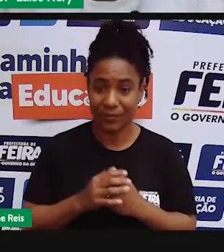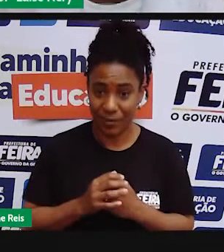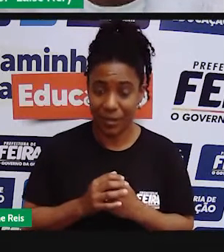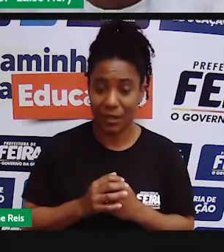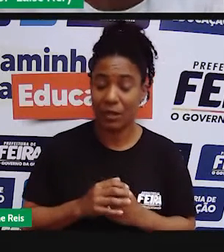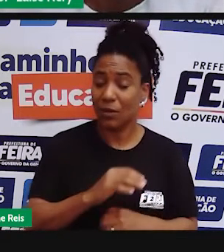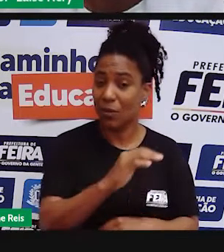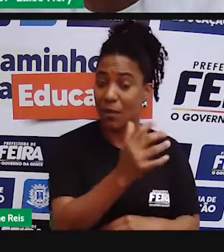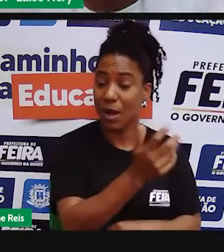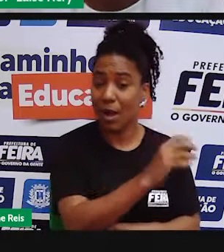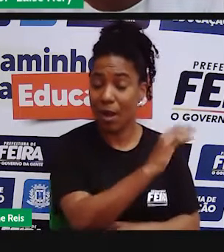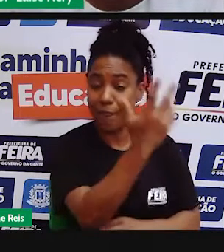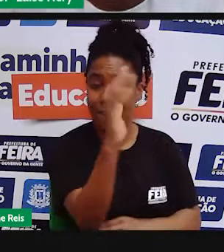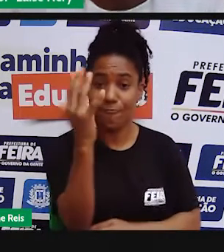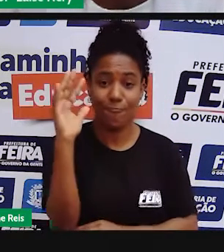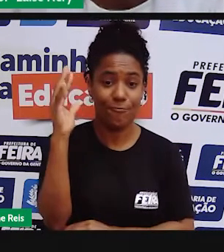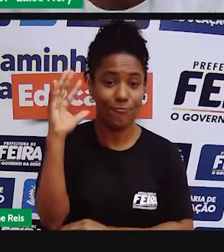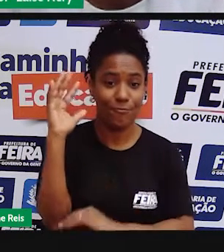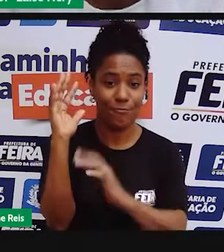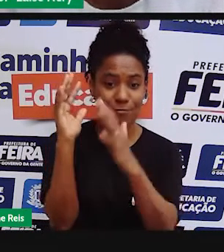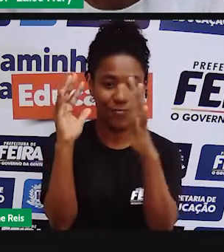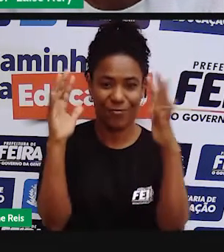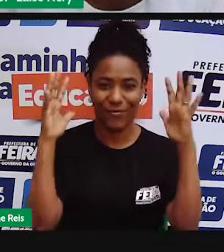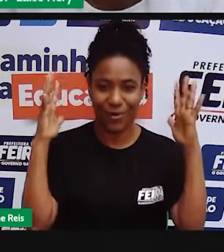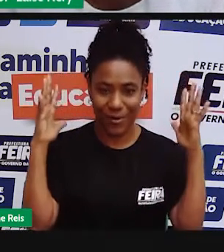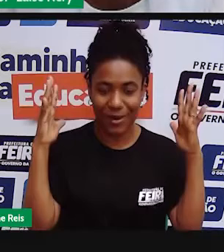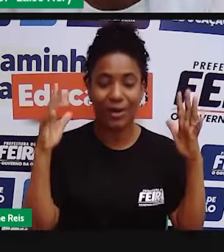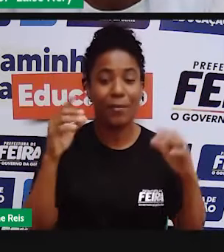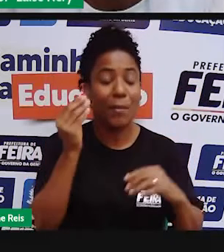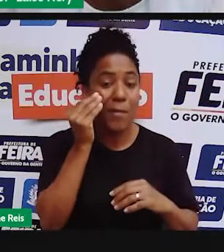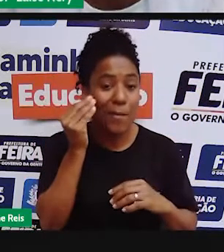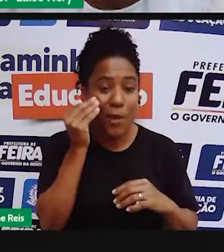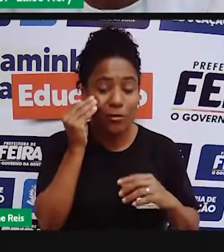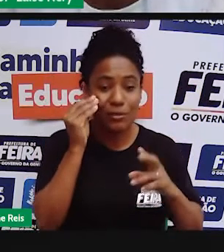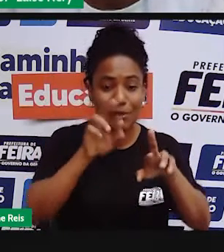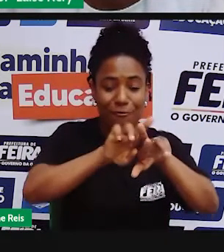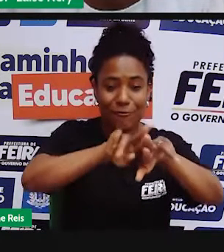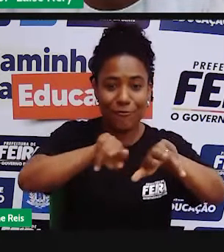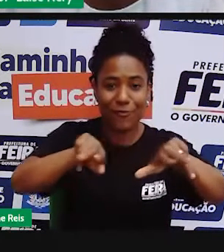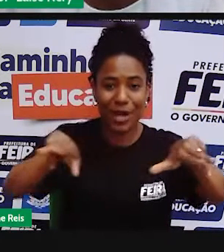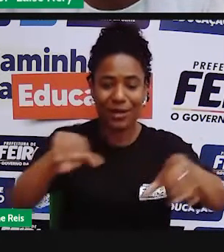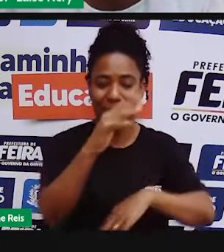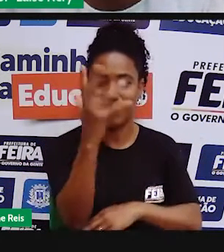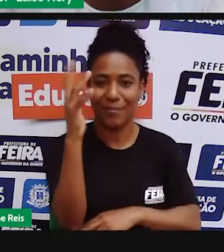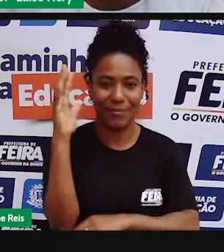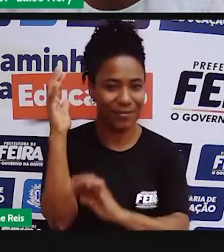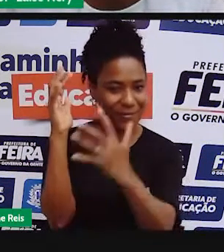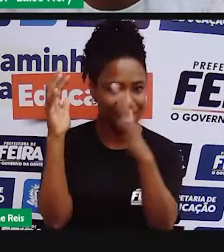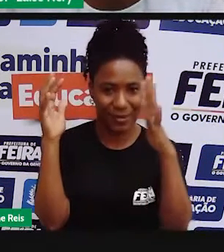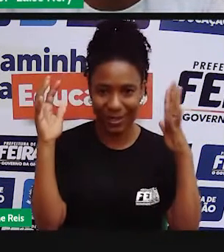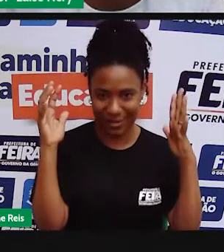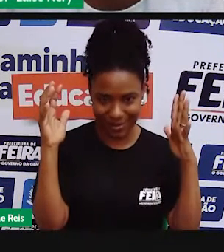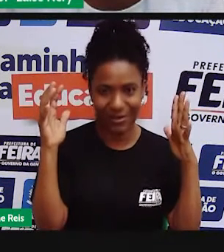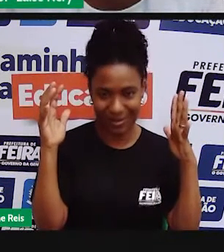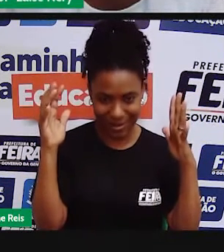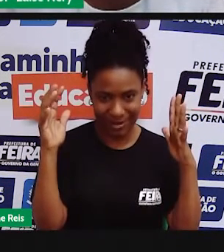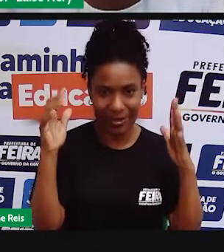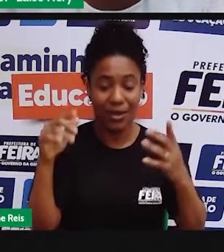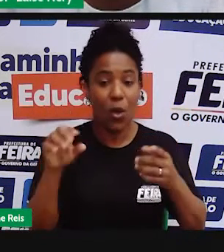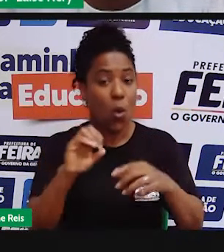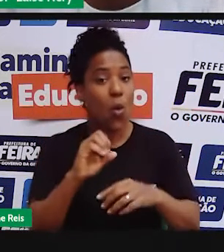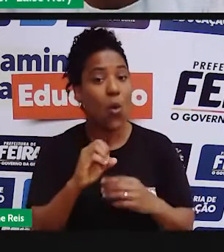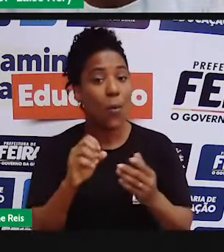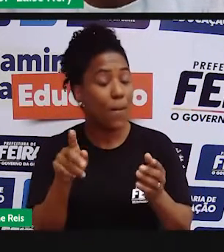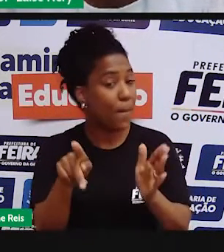De forma geral, a flora representa a variedade de plantas de um ecossistema ou